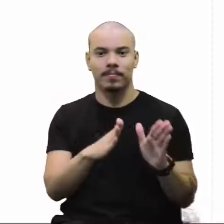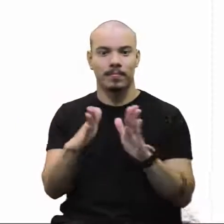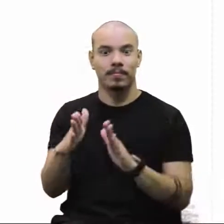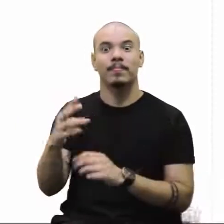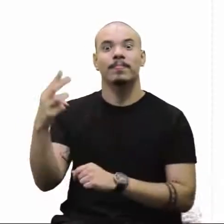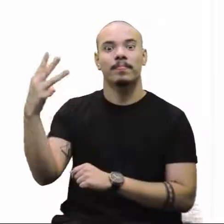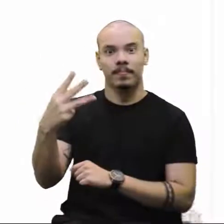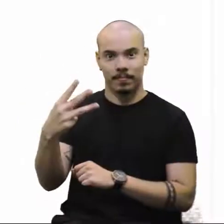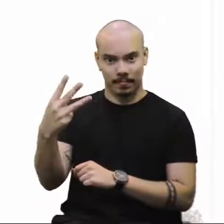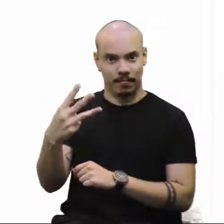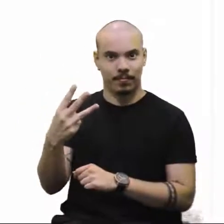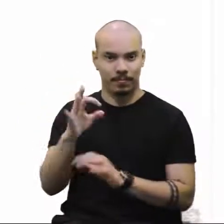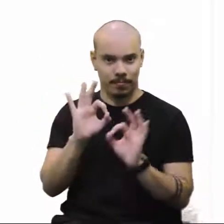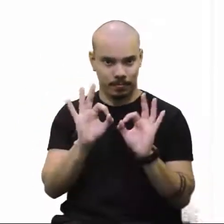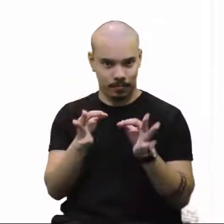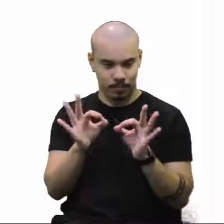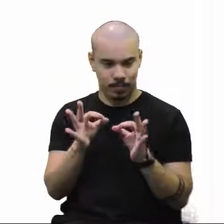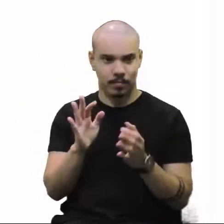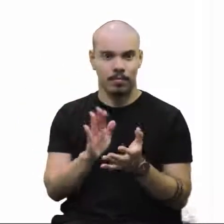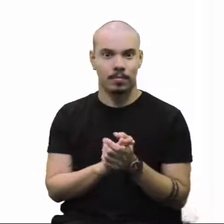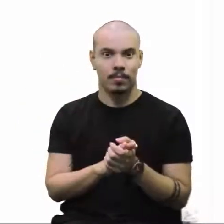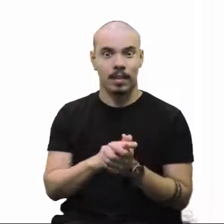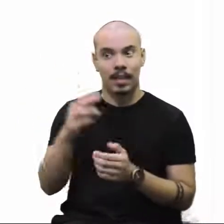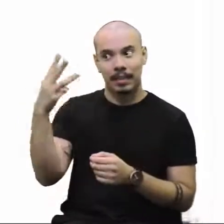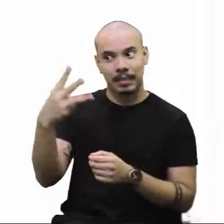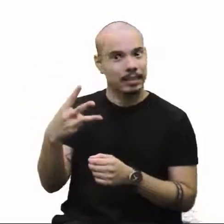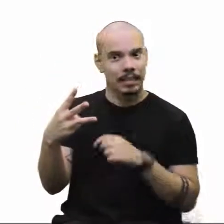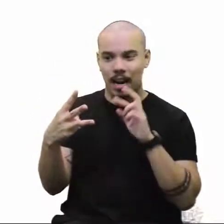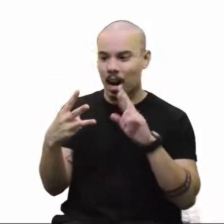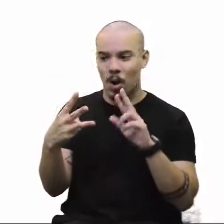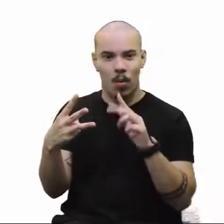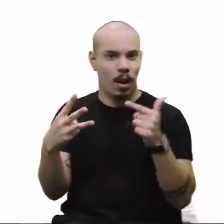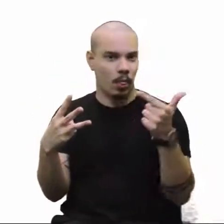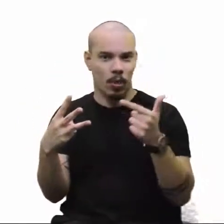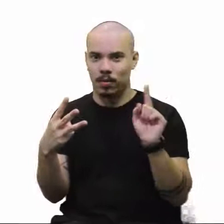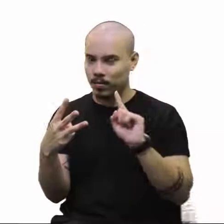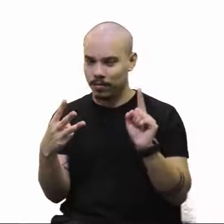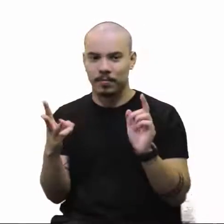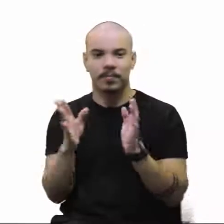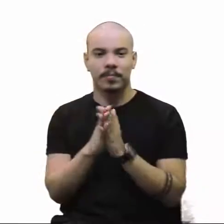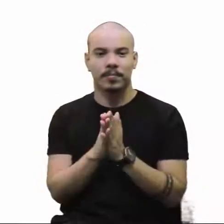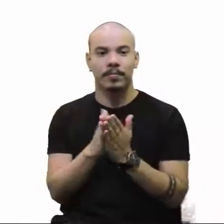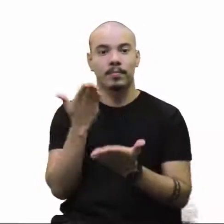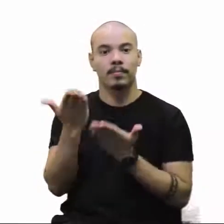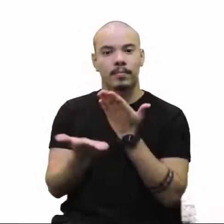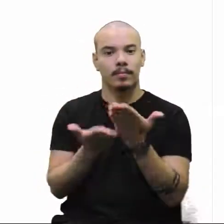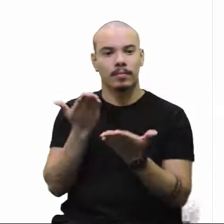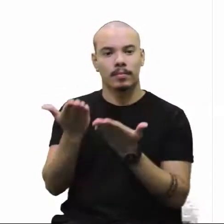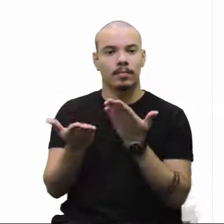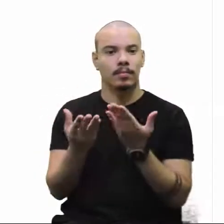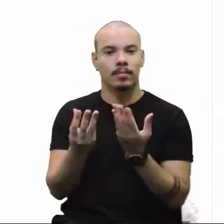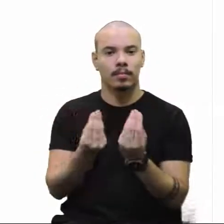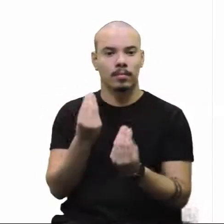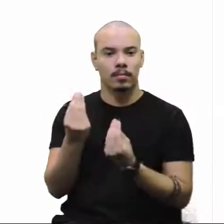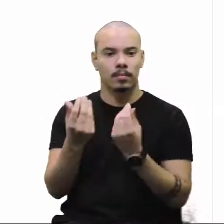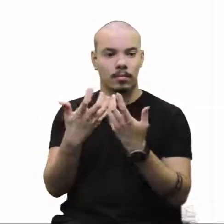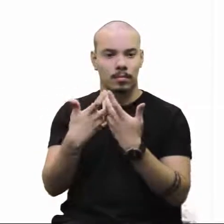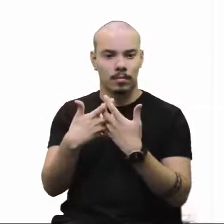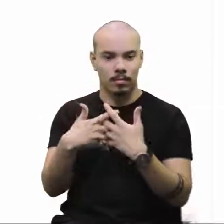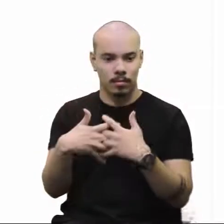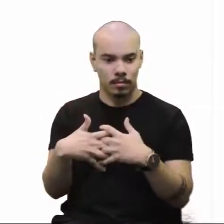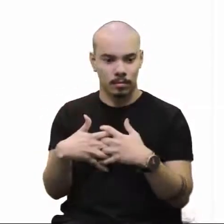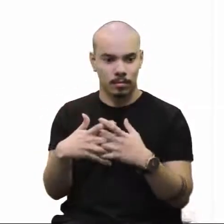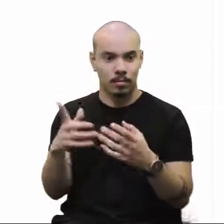3. Olha só. A 3, não é 2, não. Aplicação dos fenômenos relacionados... Opa, falta aqui,